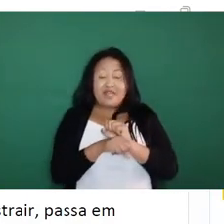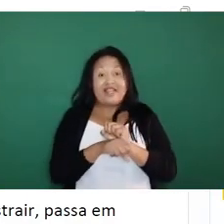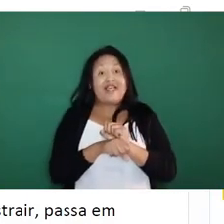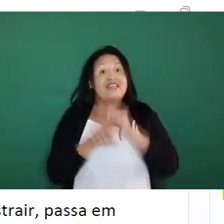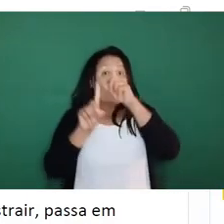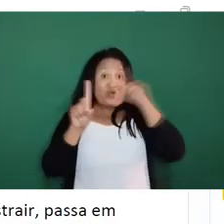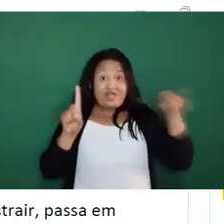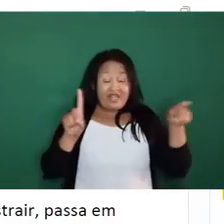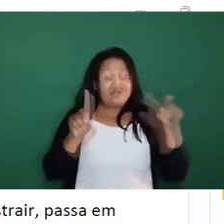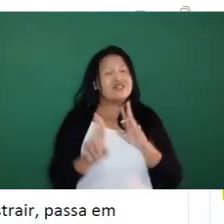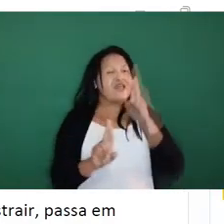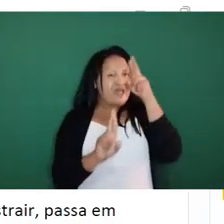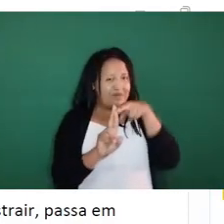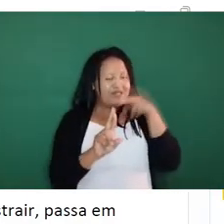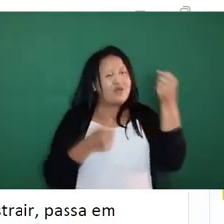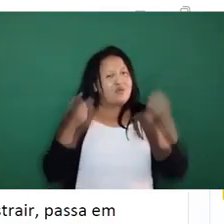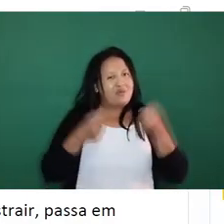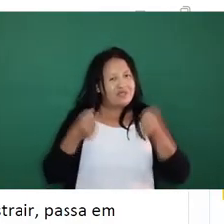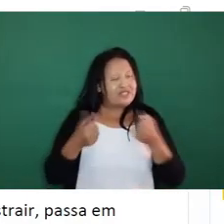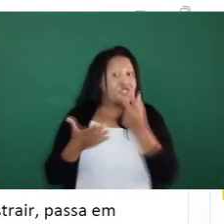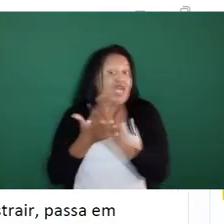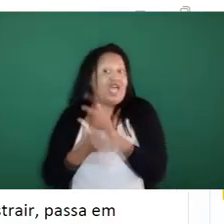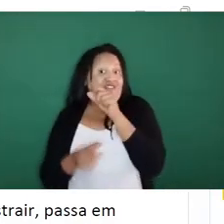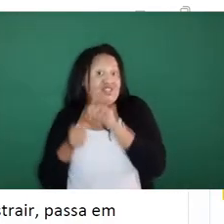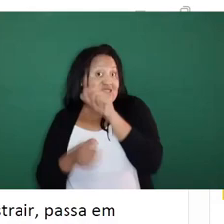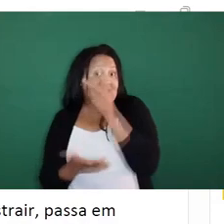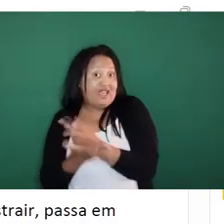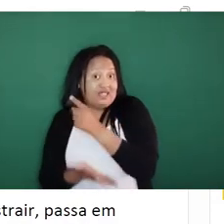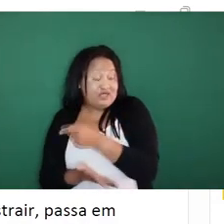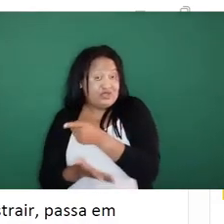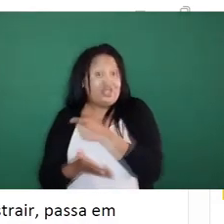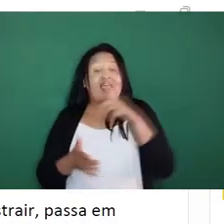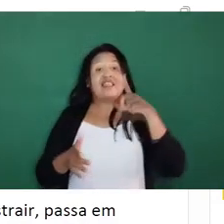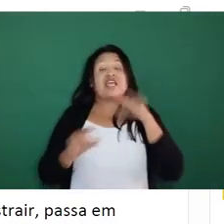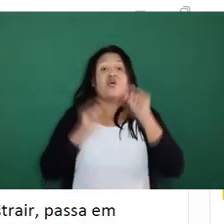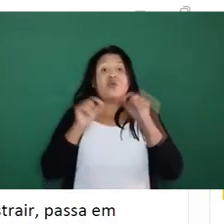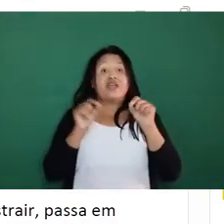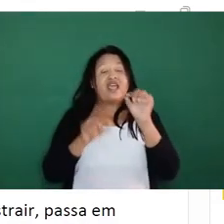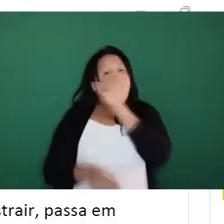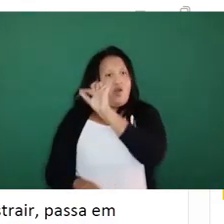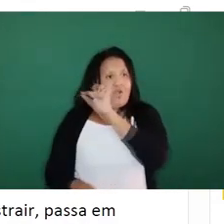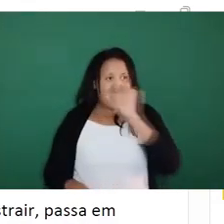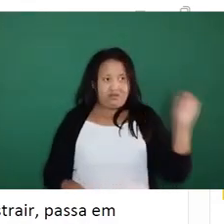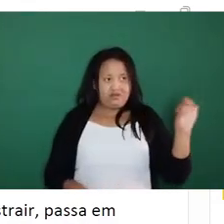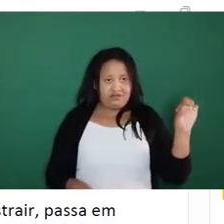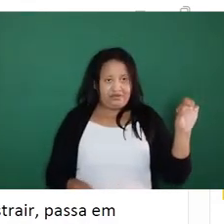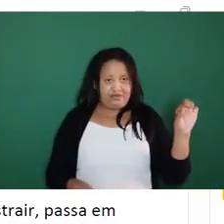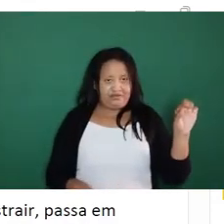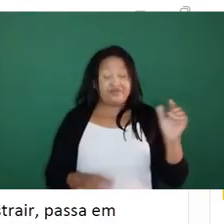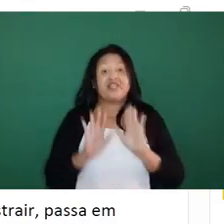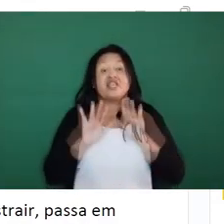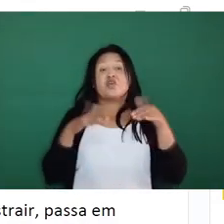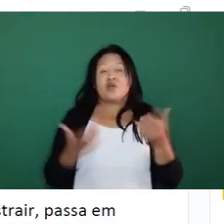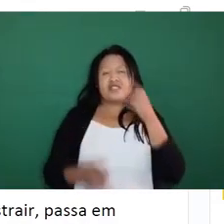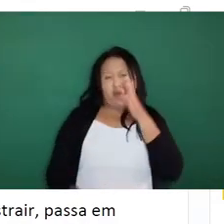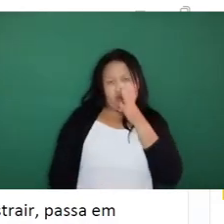que representa o motorista o infrator seja uma reta horizontal E aí quando a gente